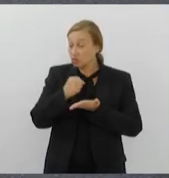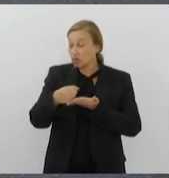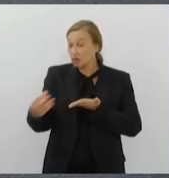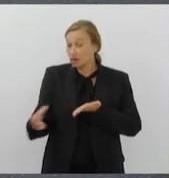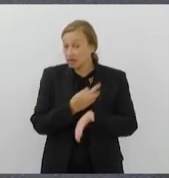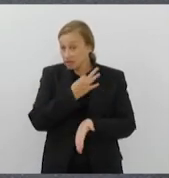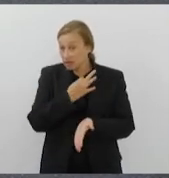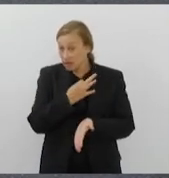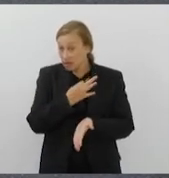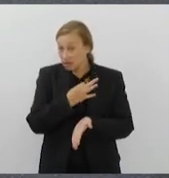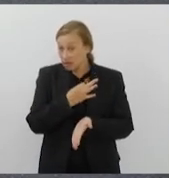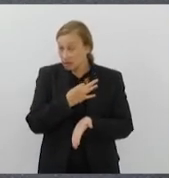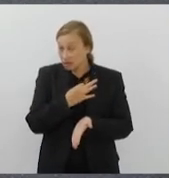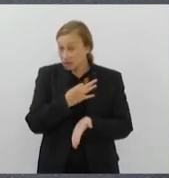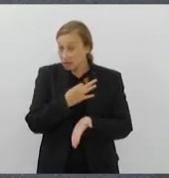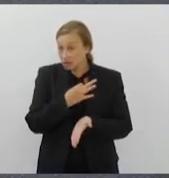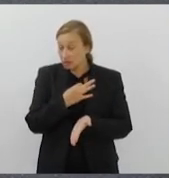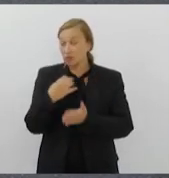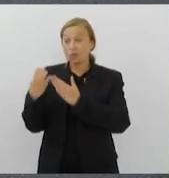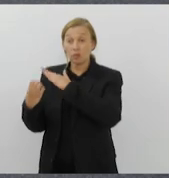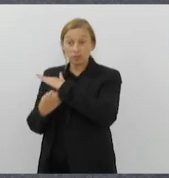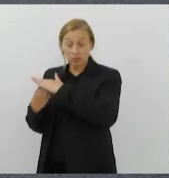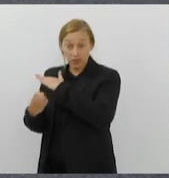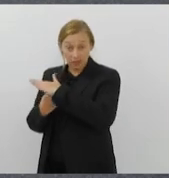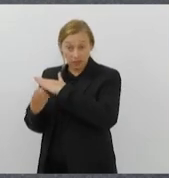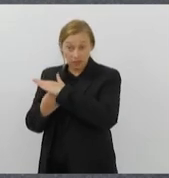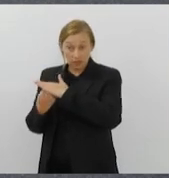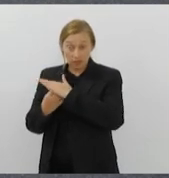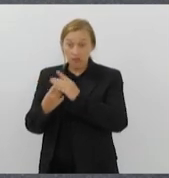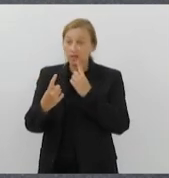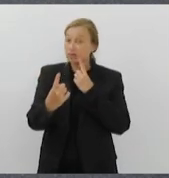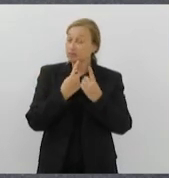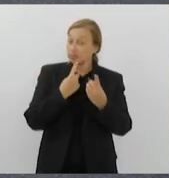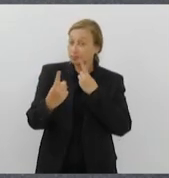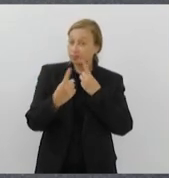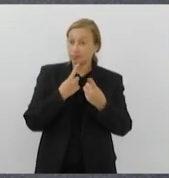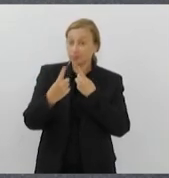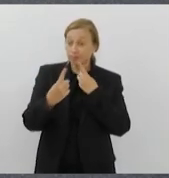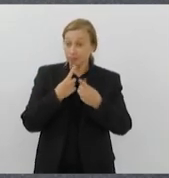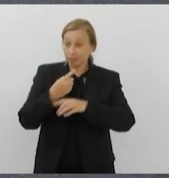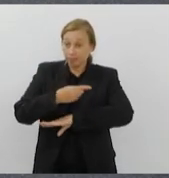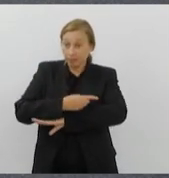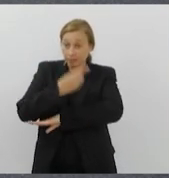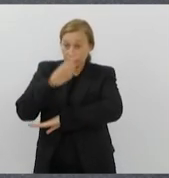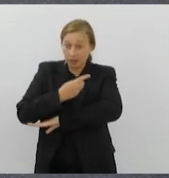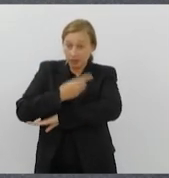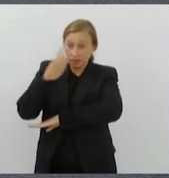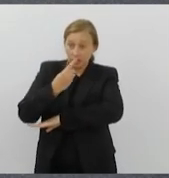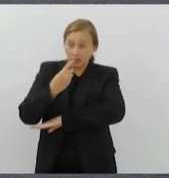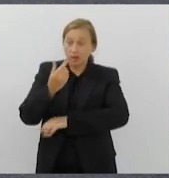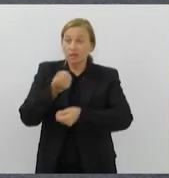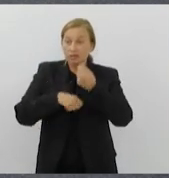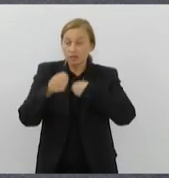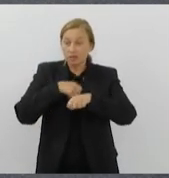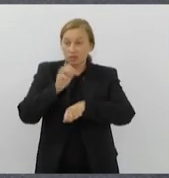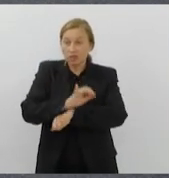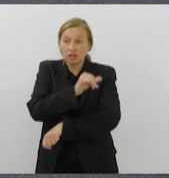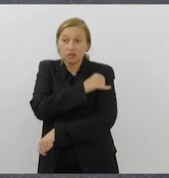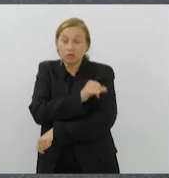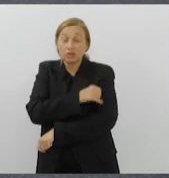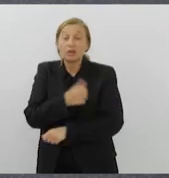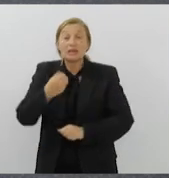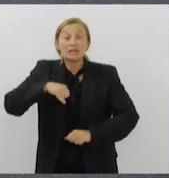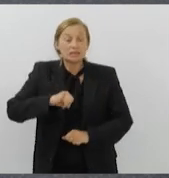assinados via concessão das estradas administradas pelo Estado do Rio, se eles estão sendo